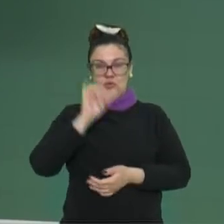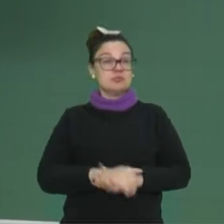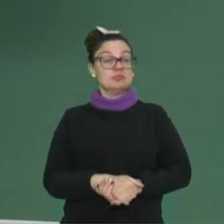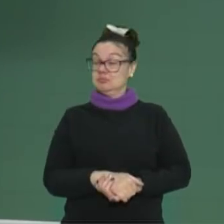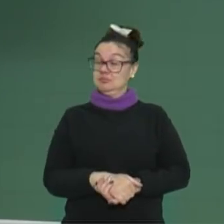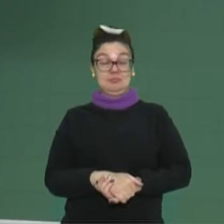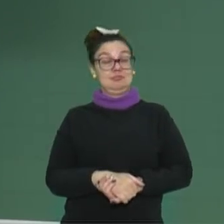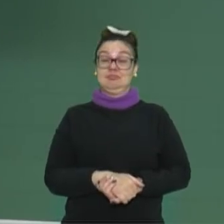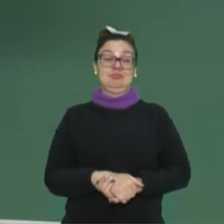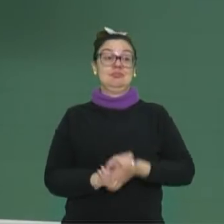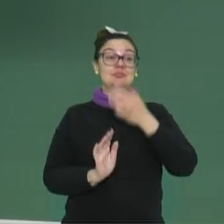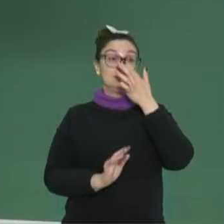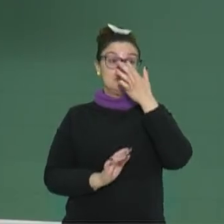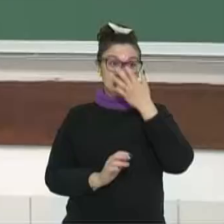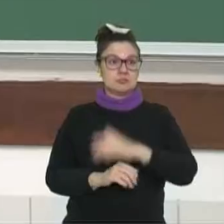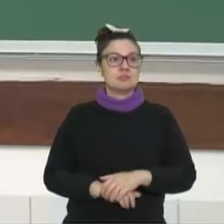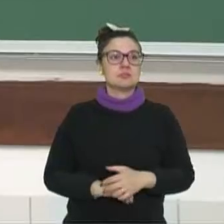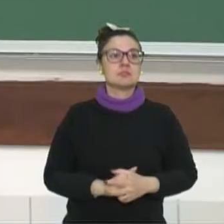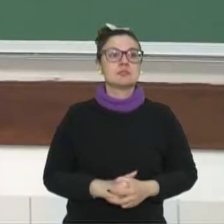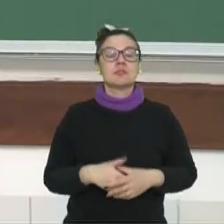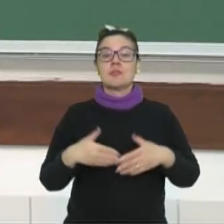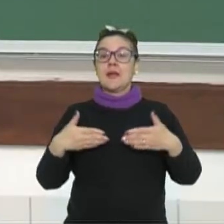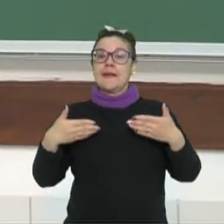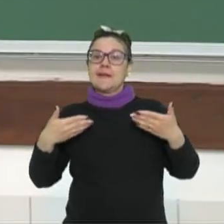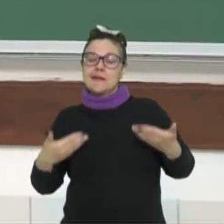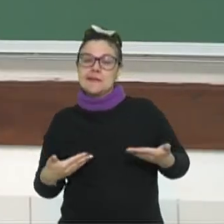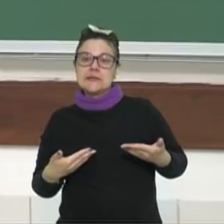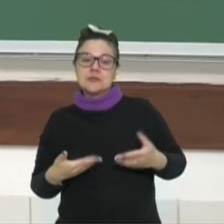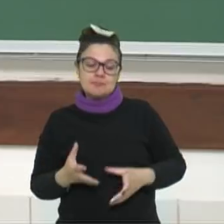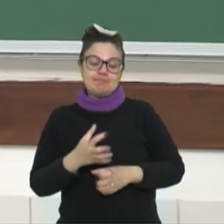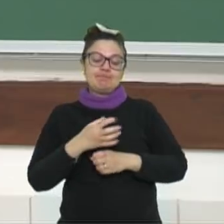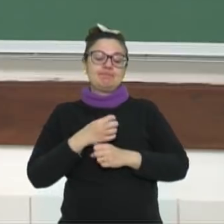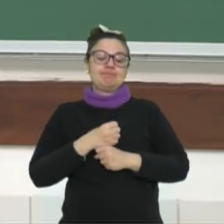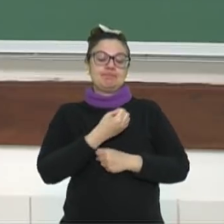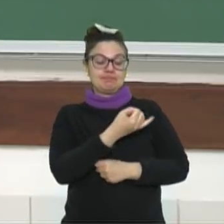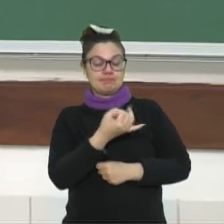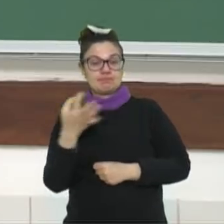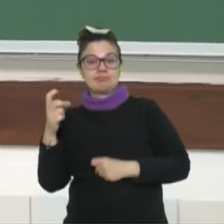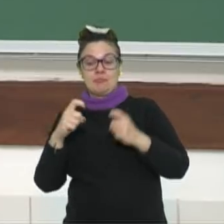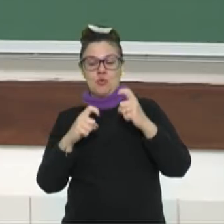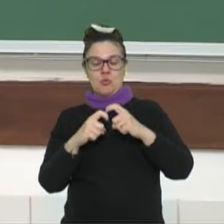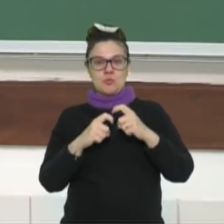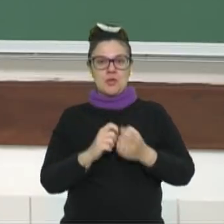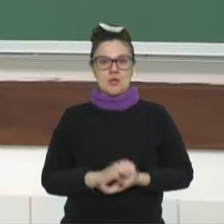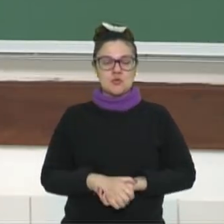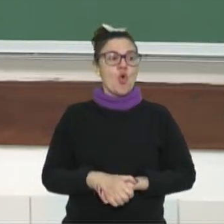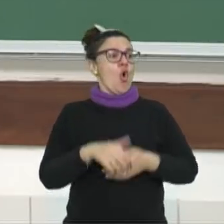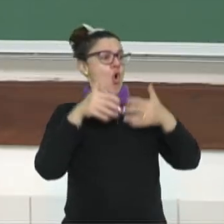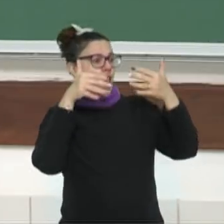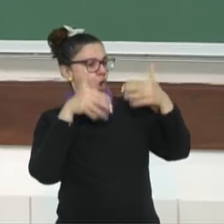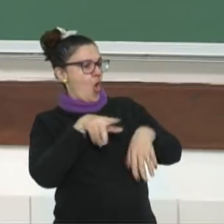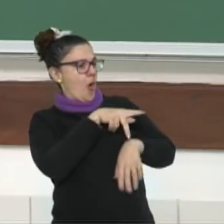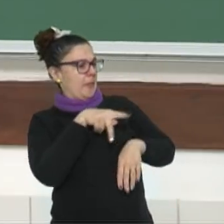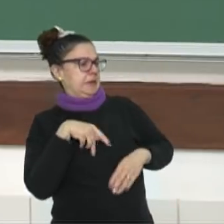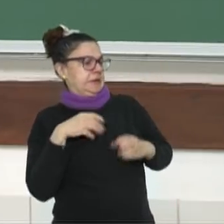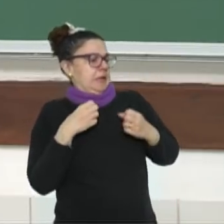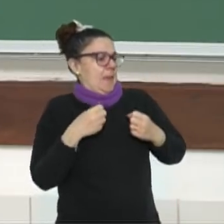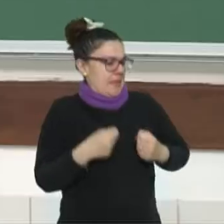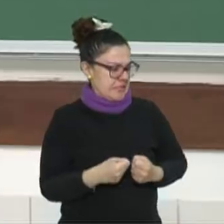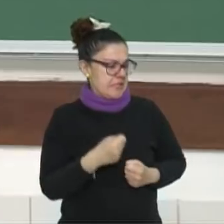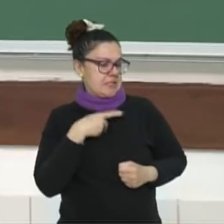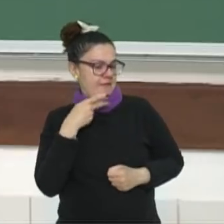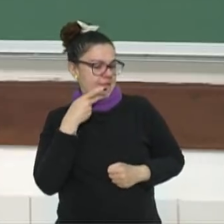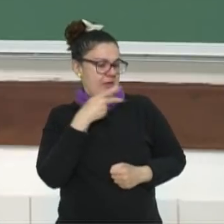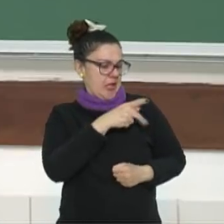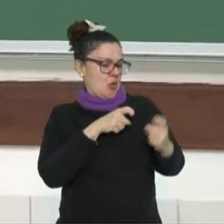Não. E, obviamente, isso limitou a ação de alguns médicos. Nossa, professor, mas que pesado isso. Será que ele está falando que os médicos